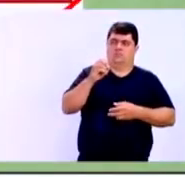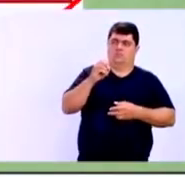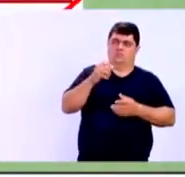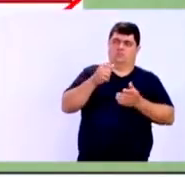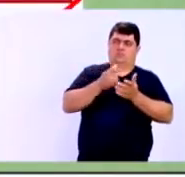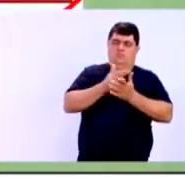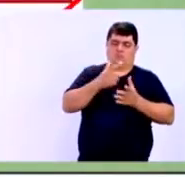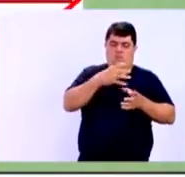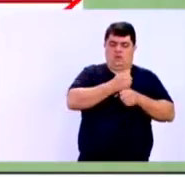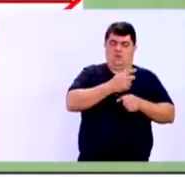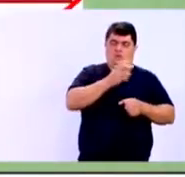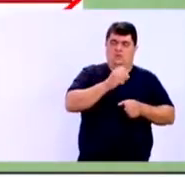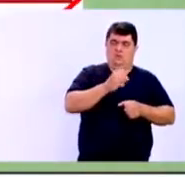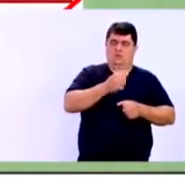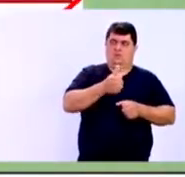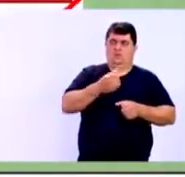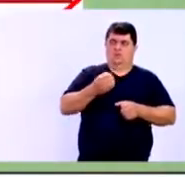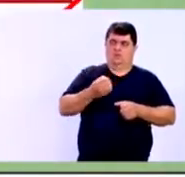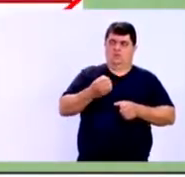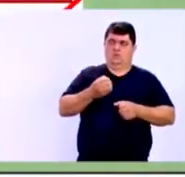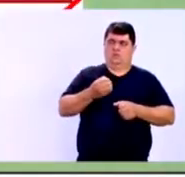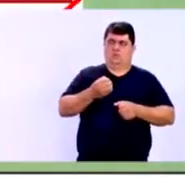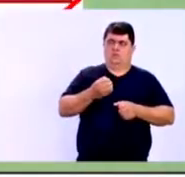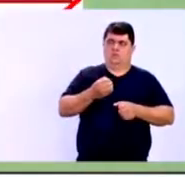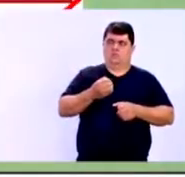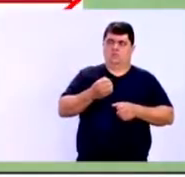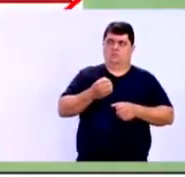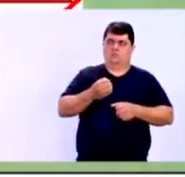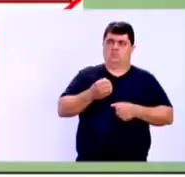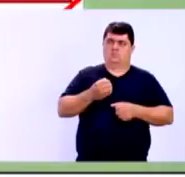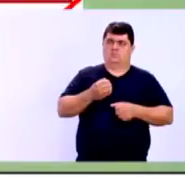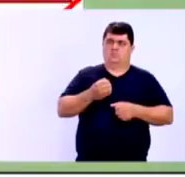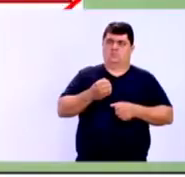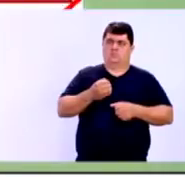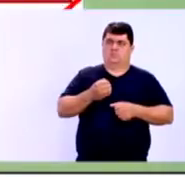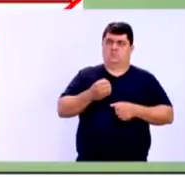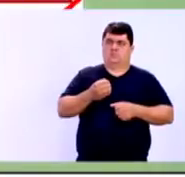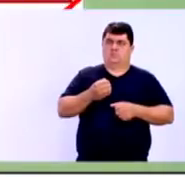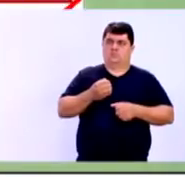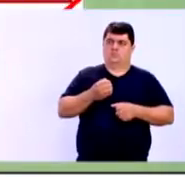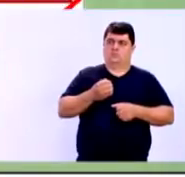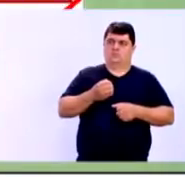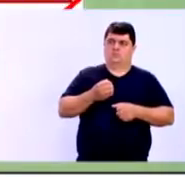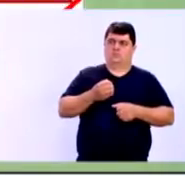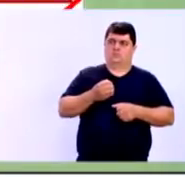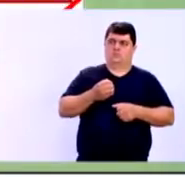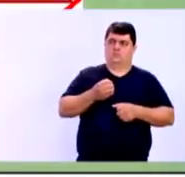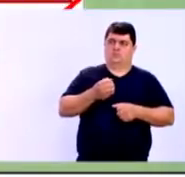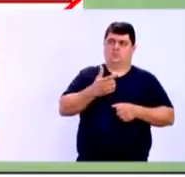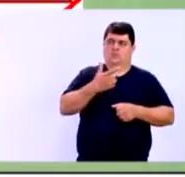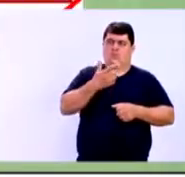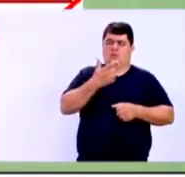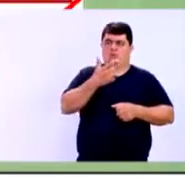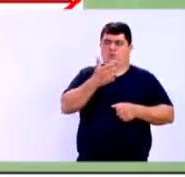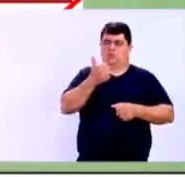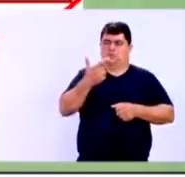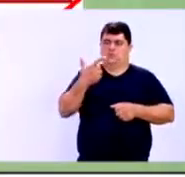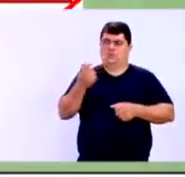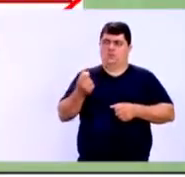mais 50, deu quanto? 60. Agora vamos lá ver os valores. Eu tinha